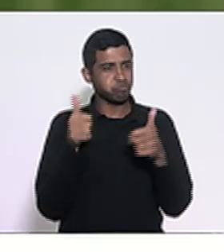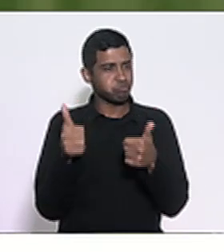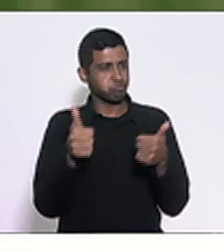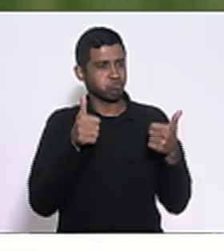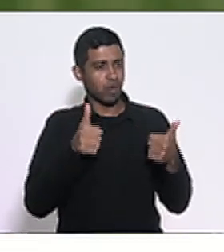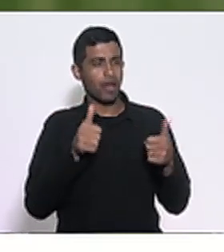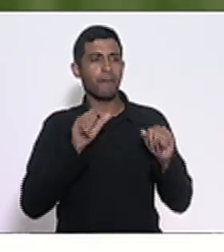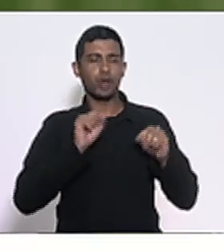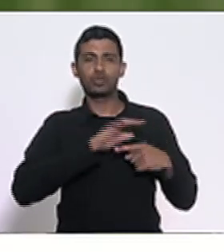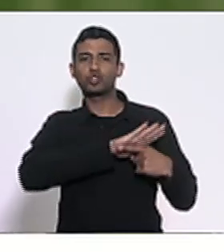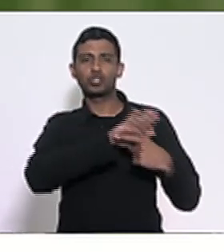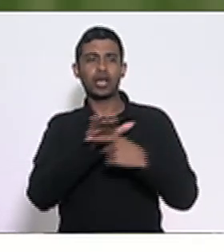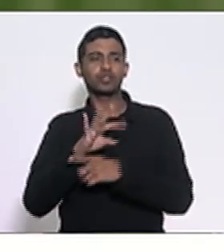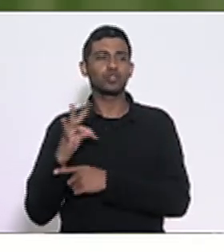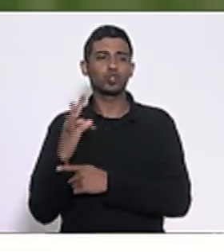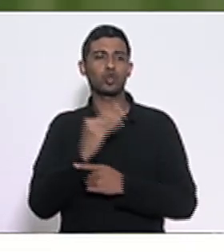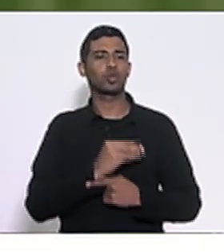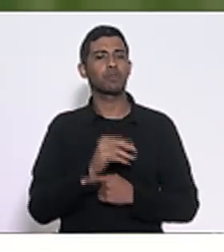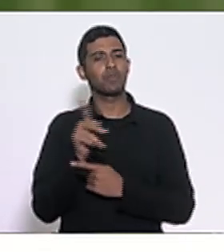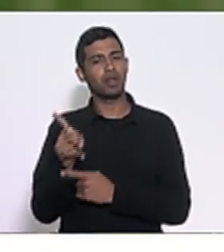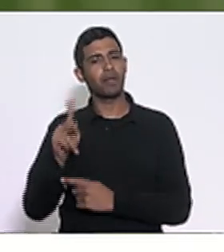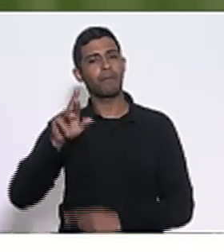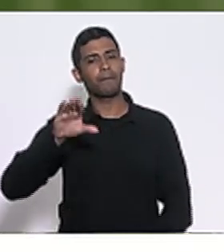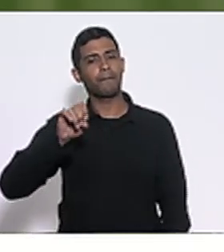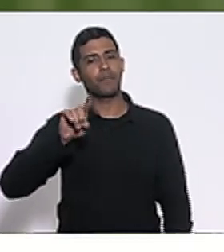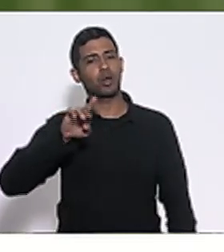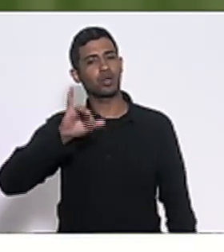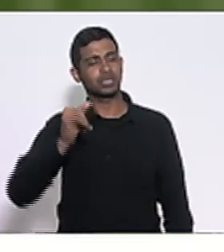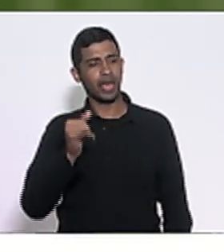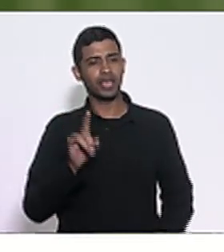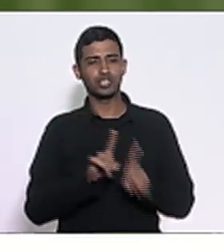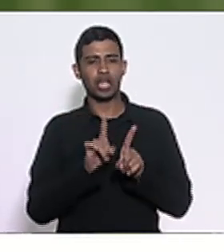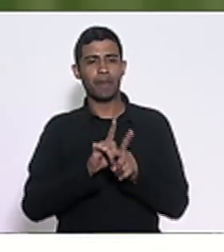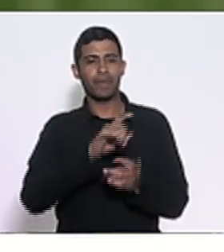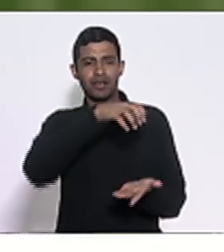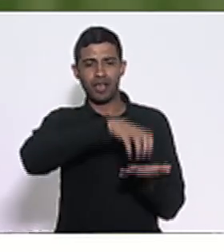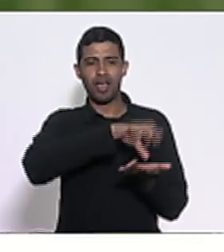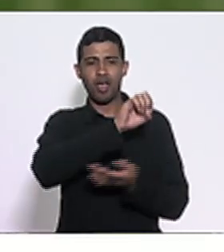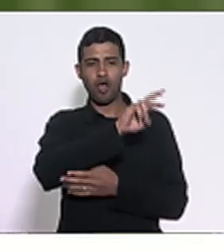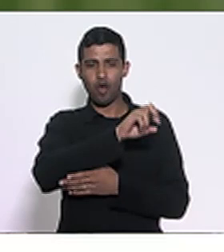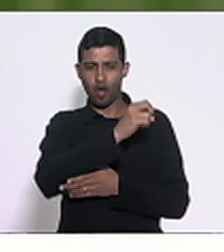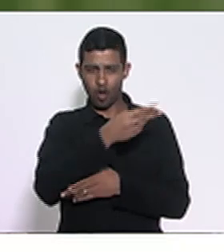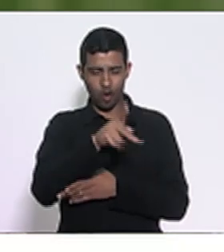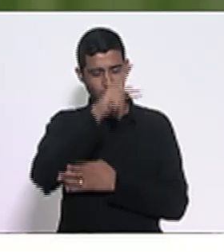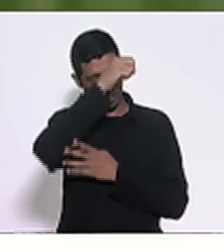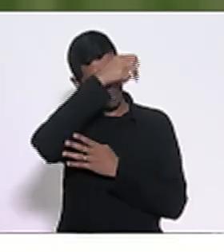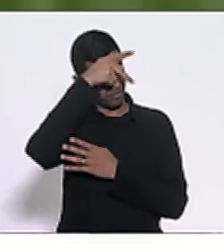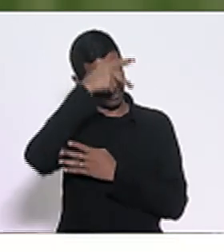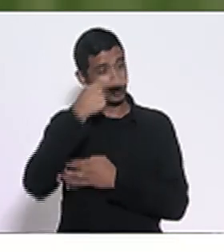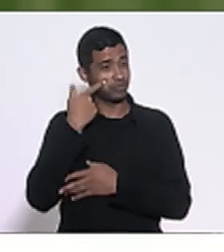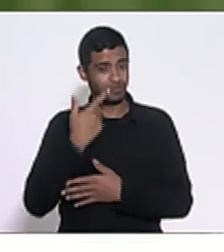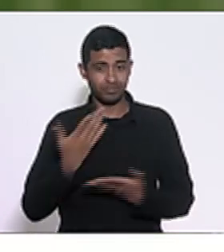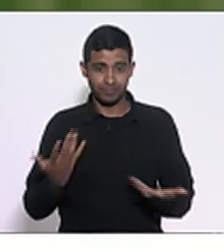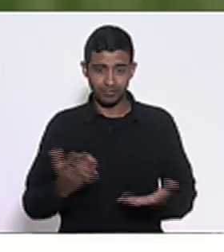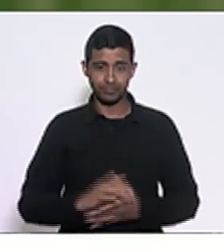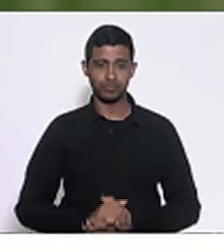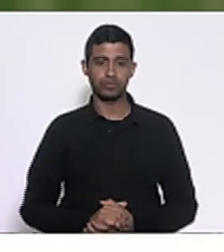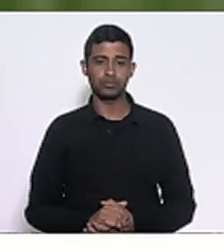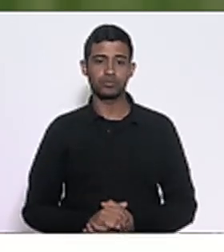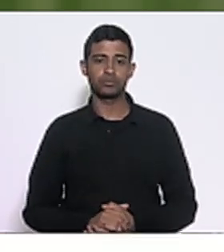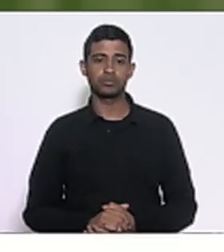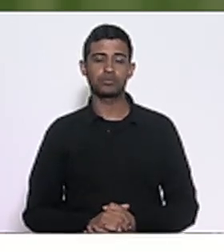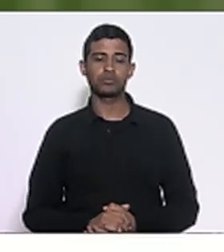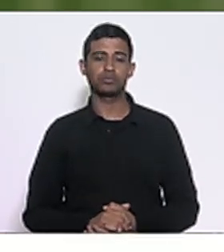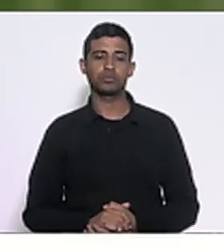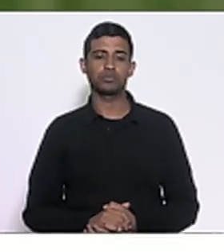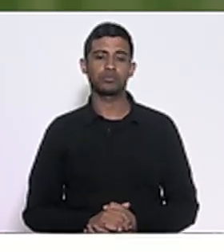o Proderj e, para, eventualmente, para o órgão que demanda aquele serviço. Então, eu vejo dessa maneira um